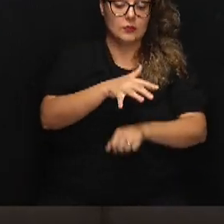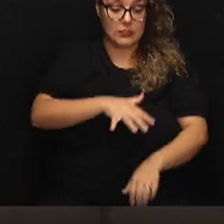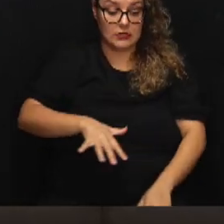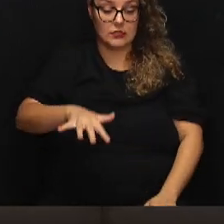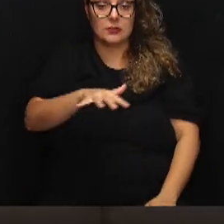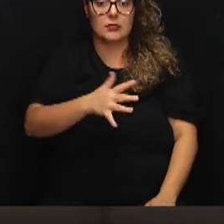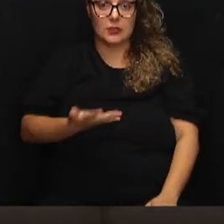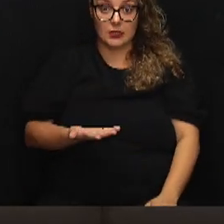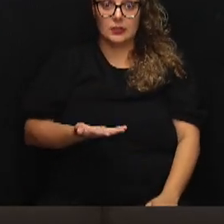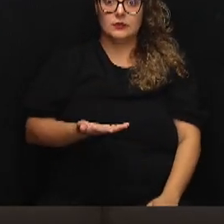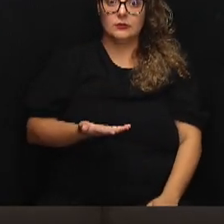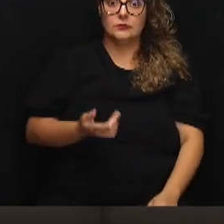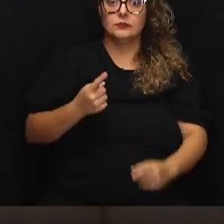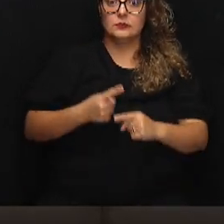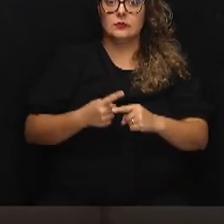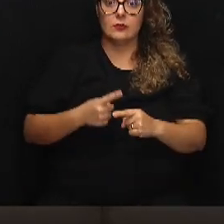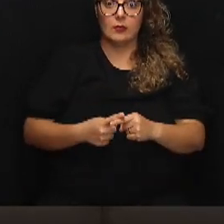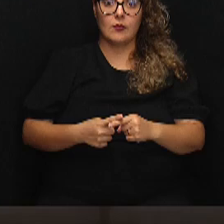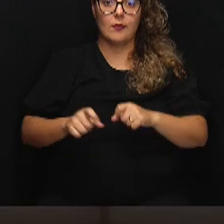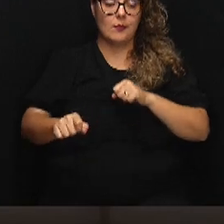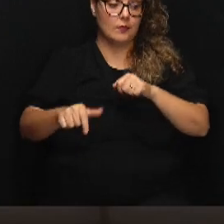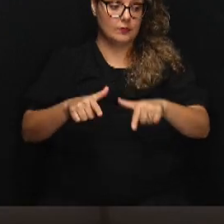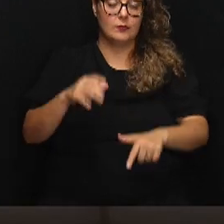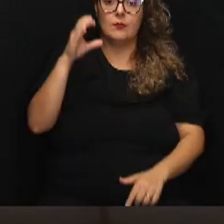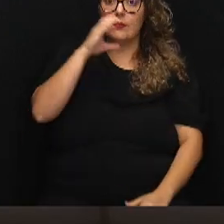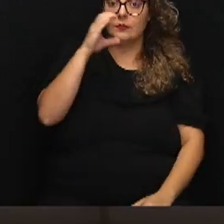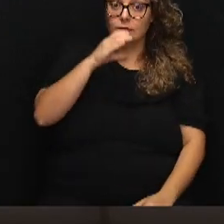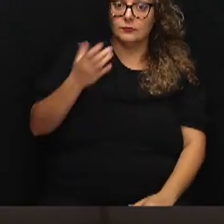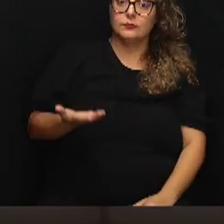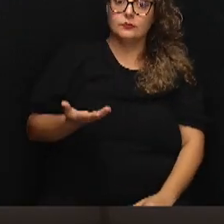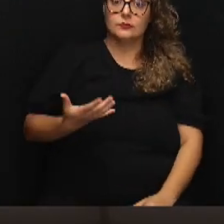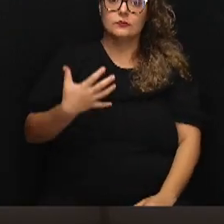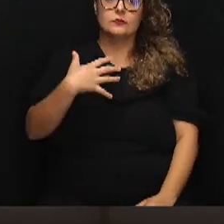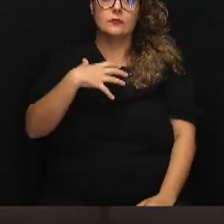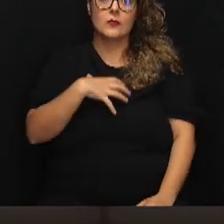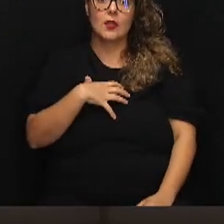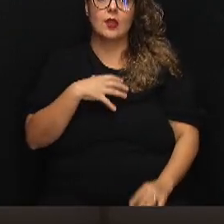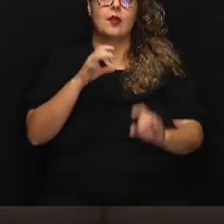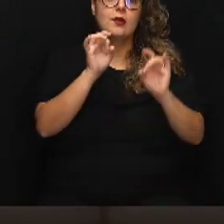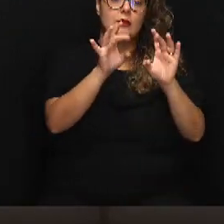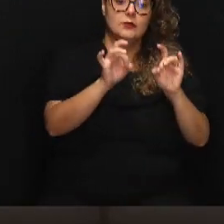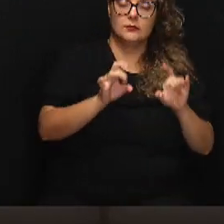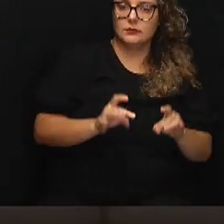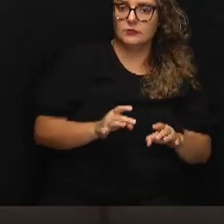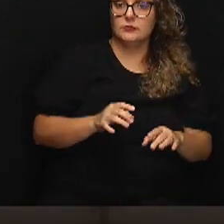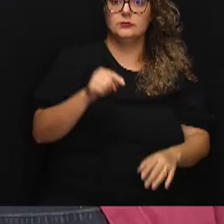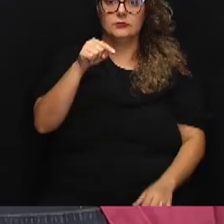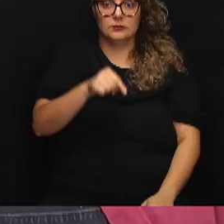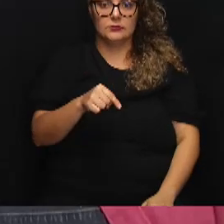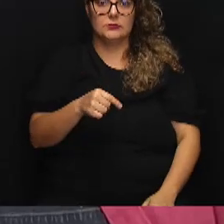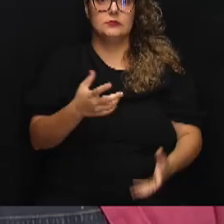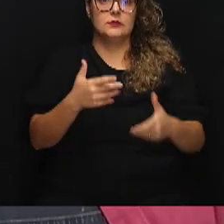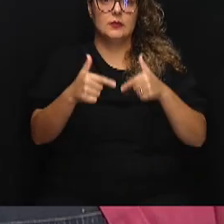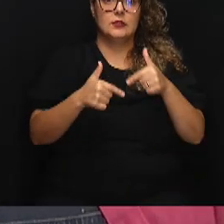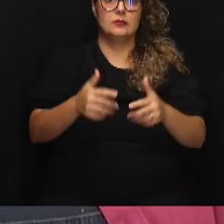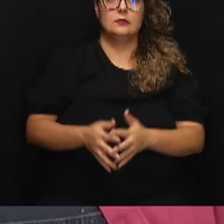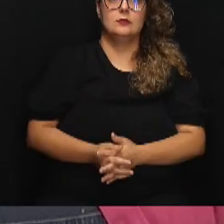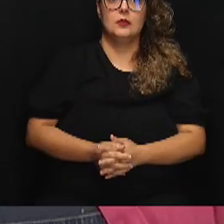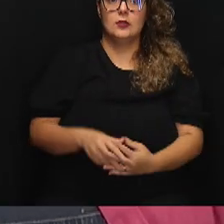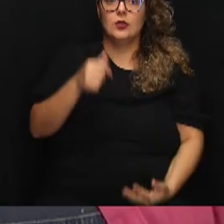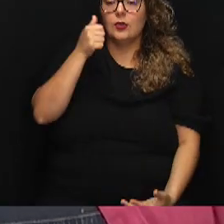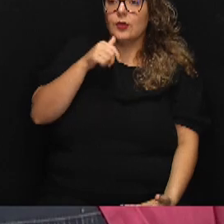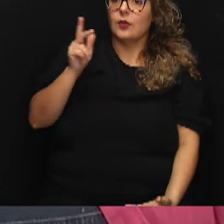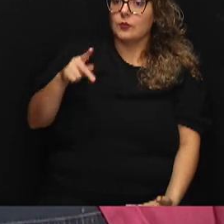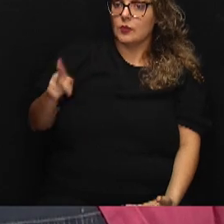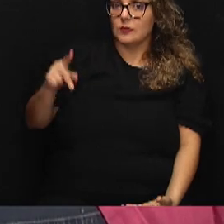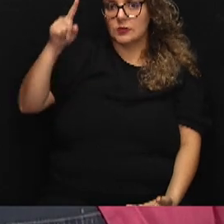área, né? Porque você se forma rapidamente de uma forma muito especializada naquilo que você quer trabalhar. Professora, e no